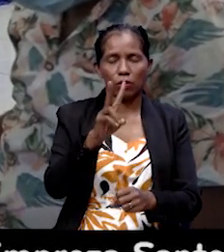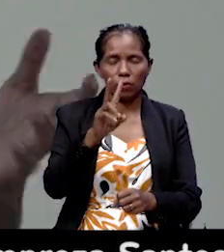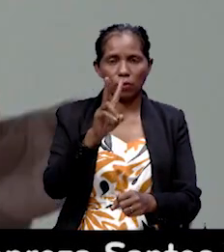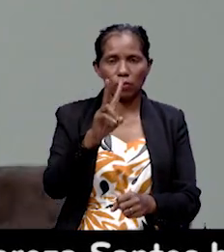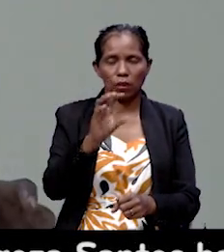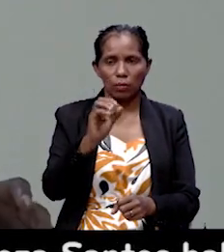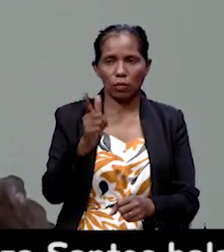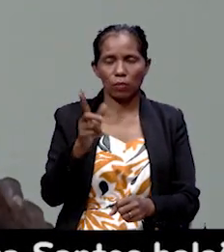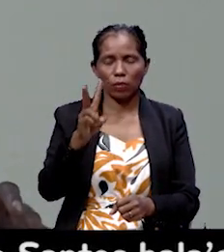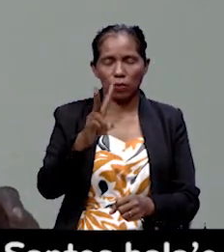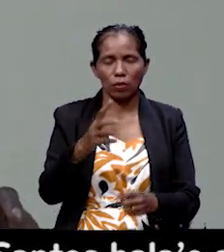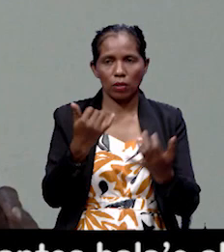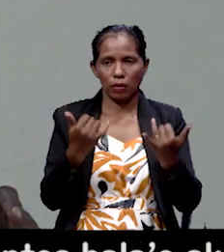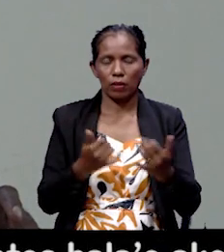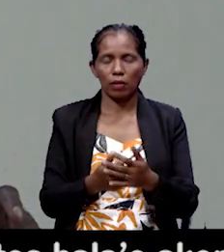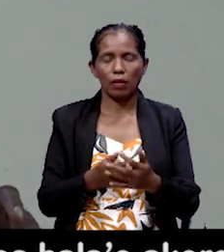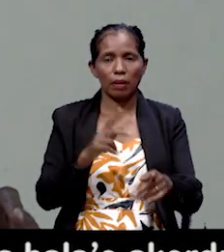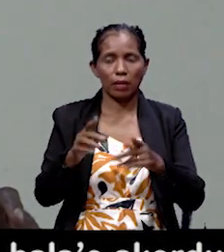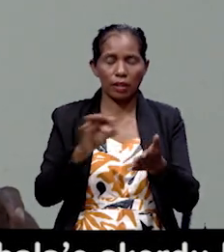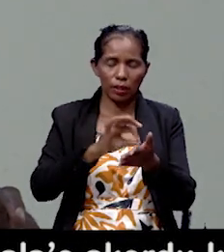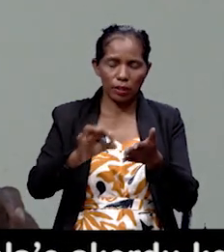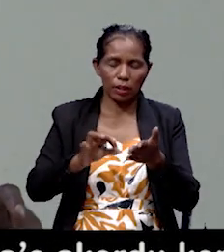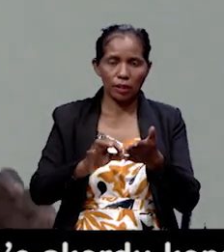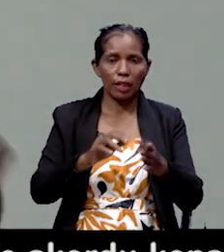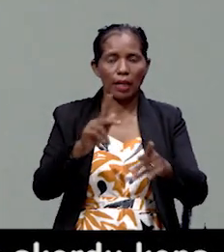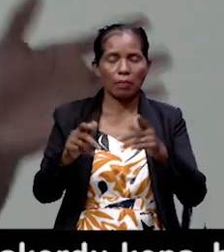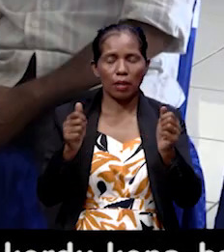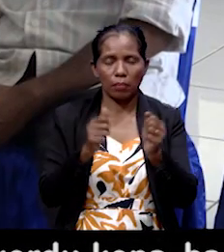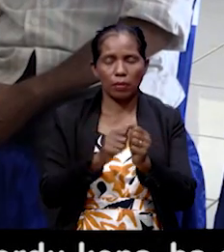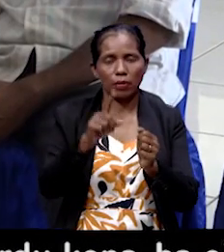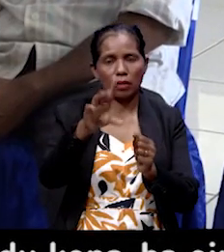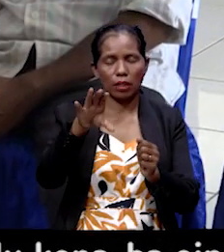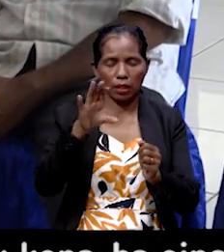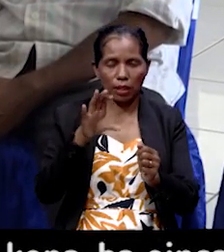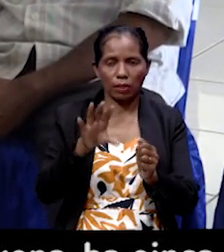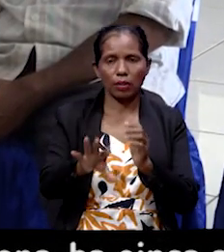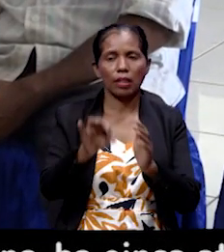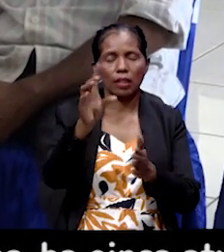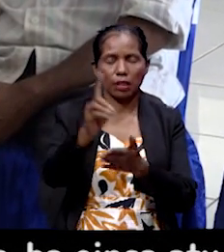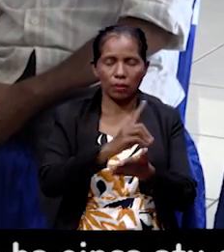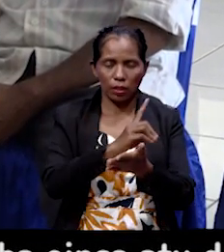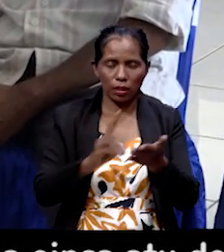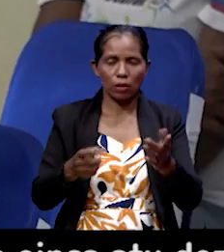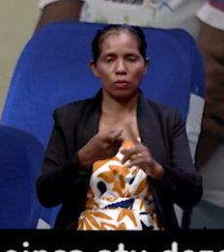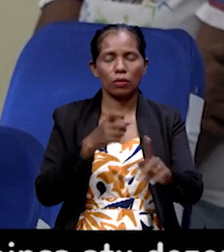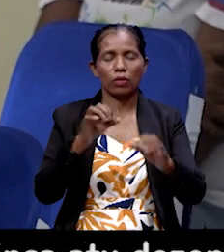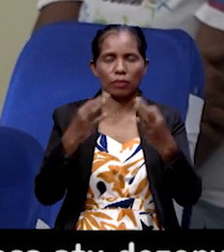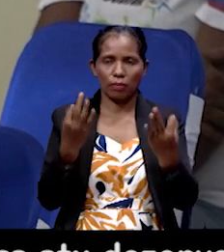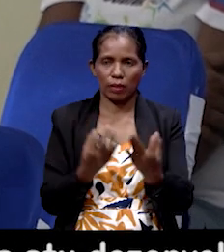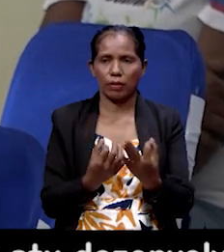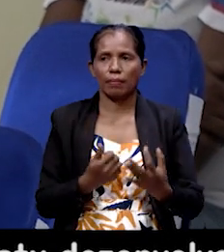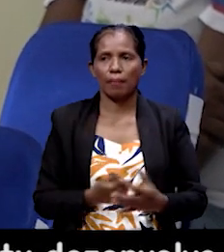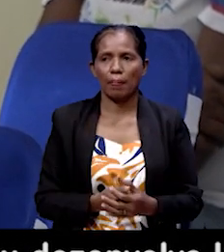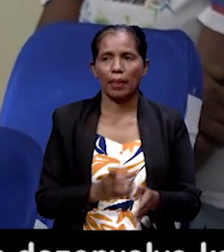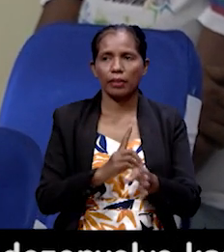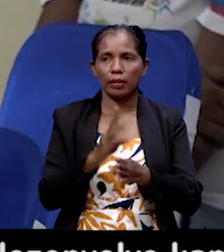Codiva resiste a comunidade LGBT, hamutuk atus Ida Racing nebe retan discriminação husi comunidade no família.